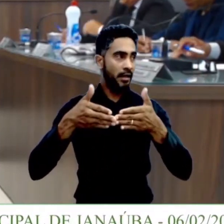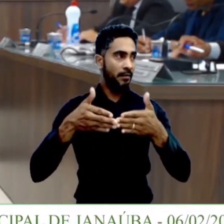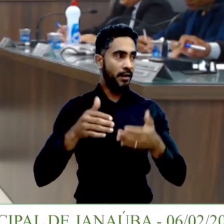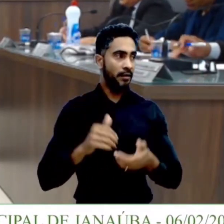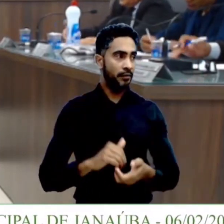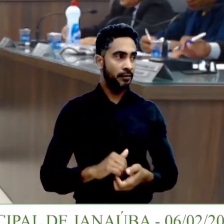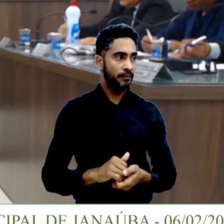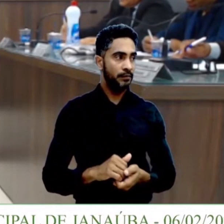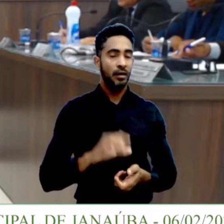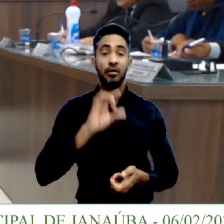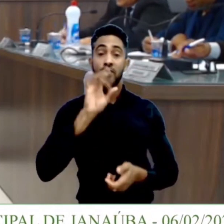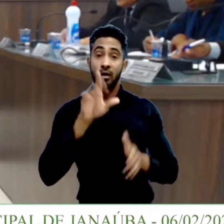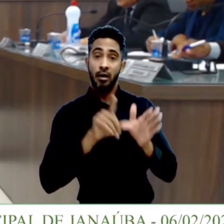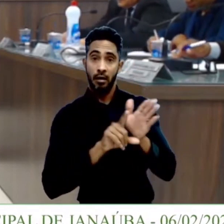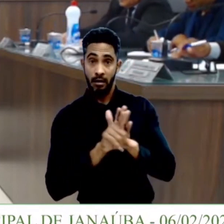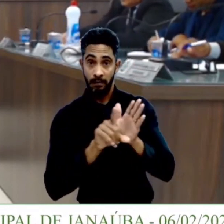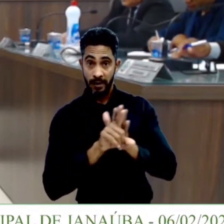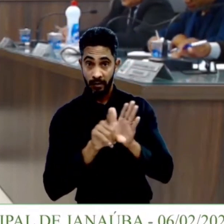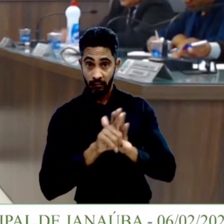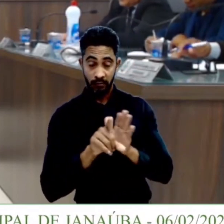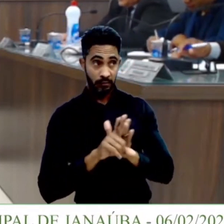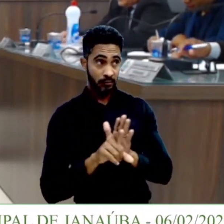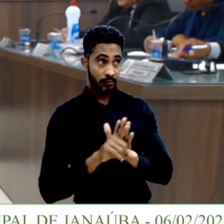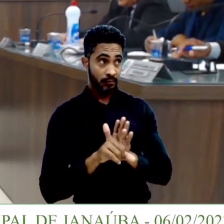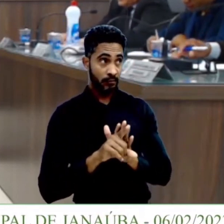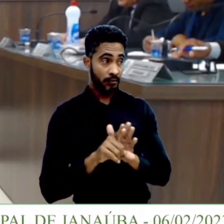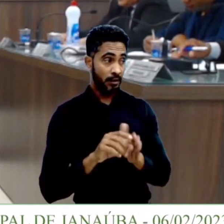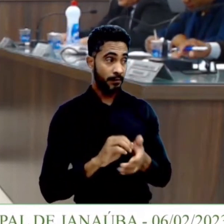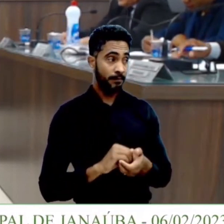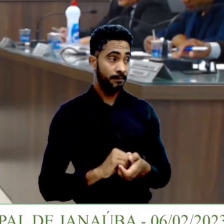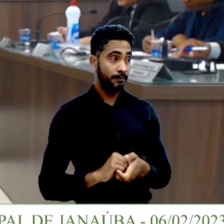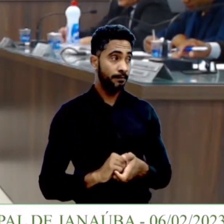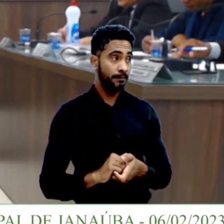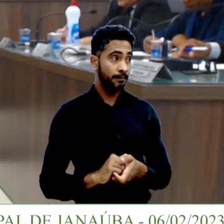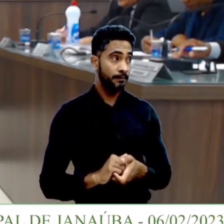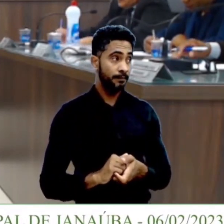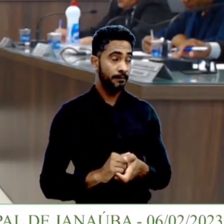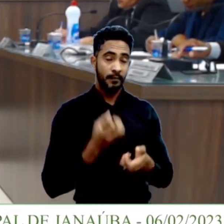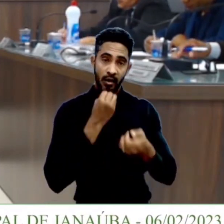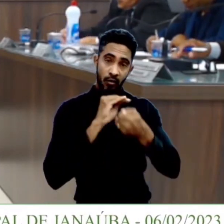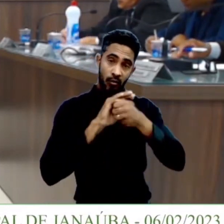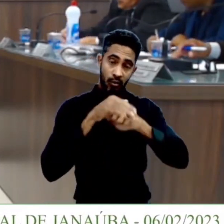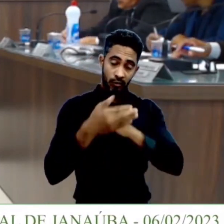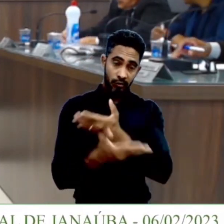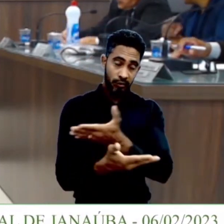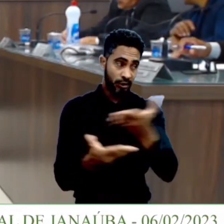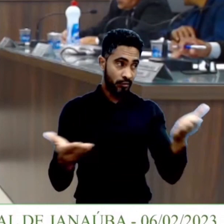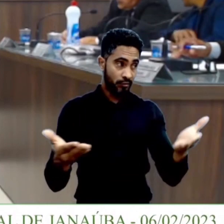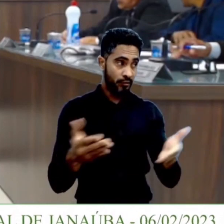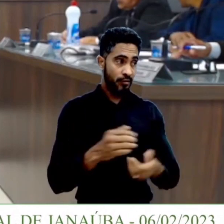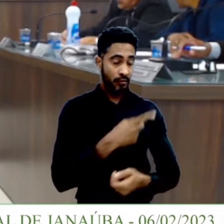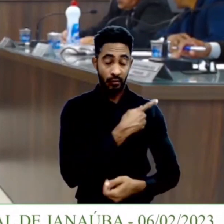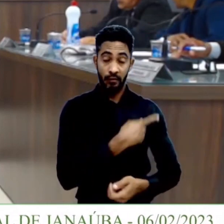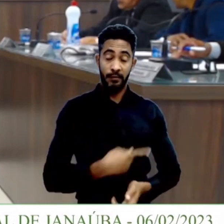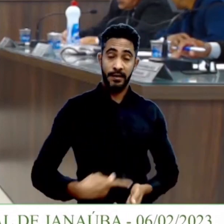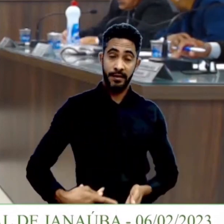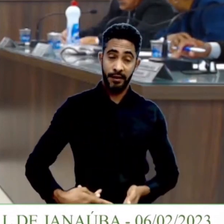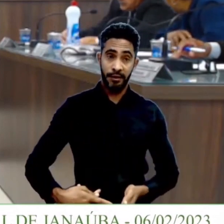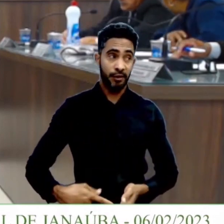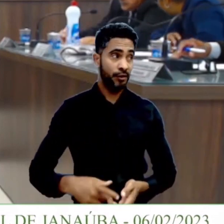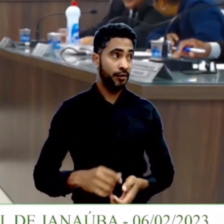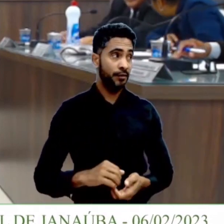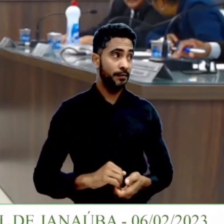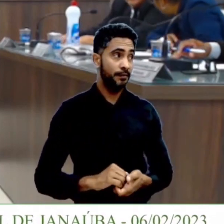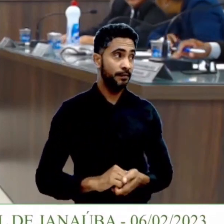eu queria fazer só uma pergunta antes da lei dos requerimentos. Pois não, Bruno. Boa noite a todos. Ô, presidente,